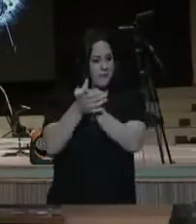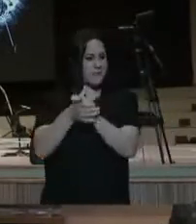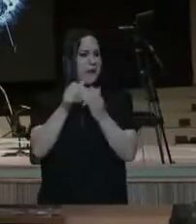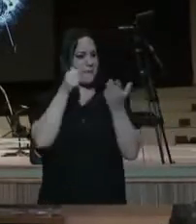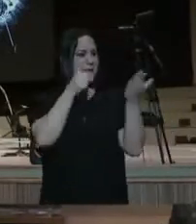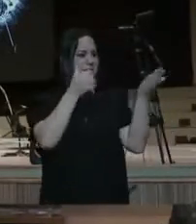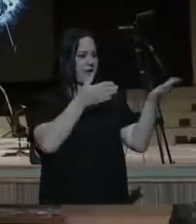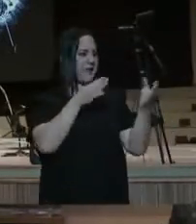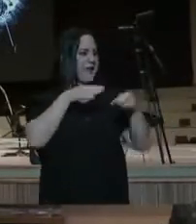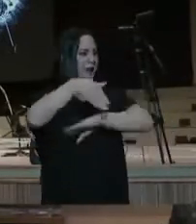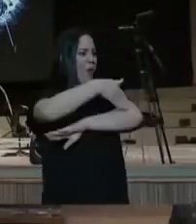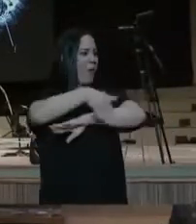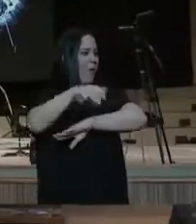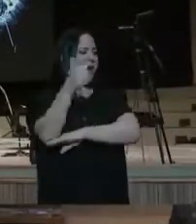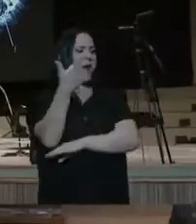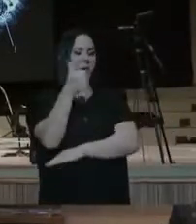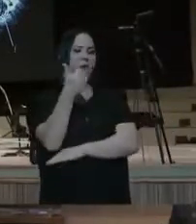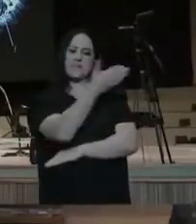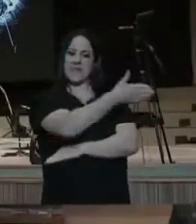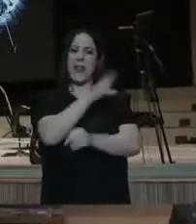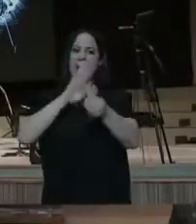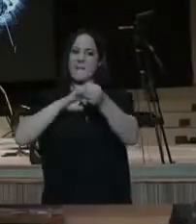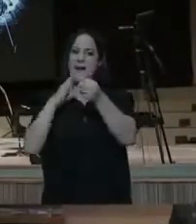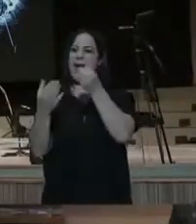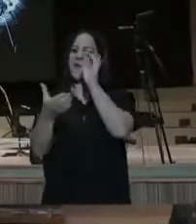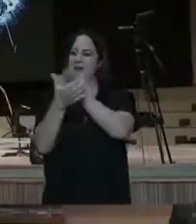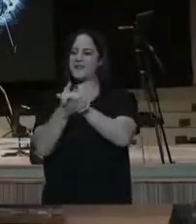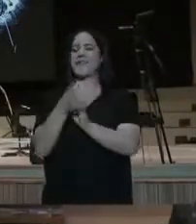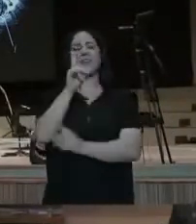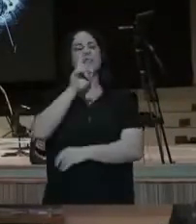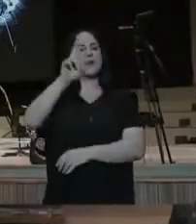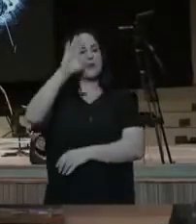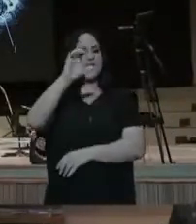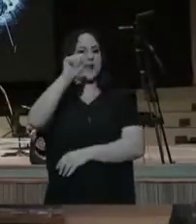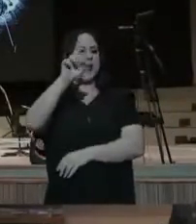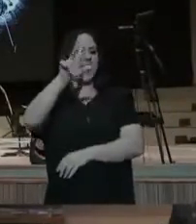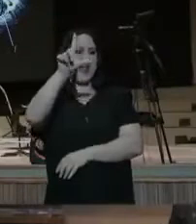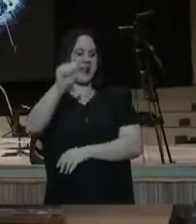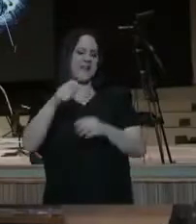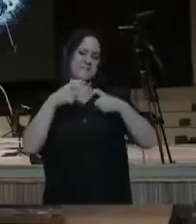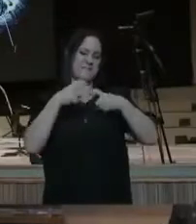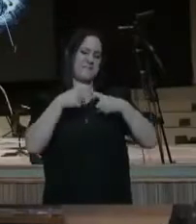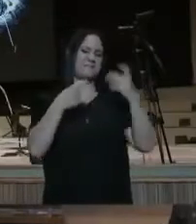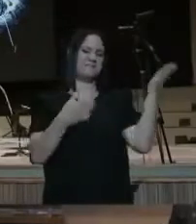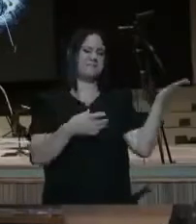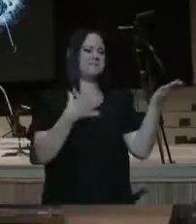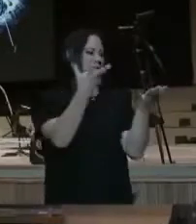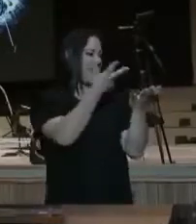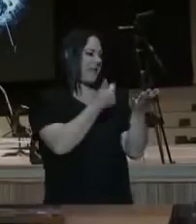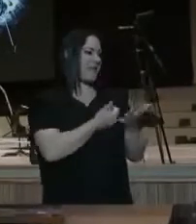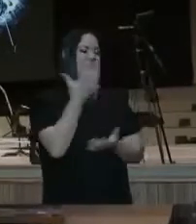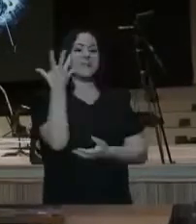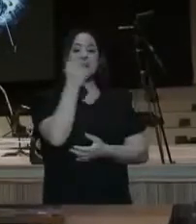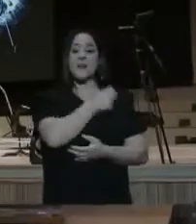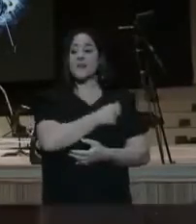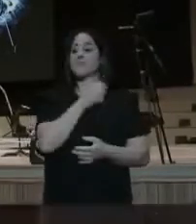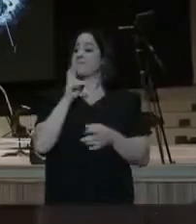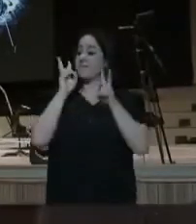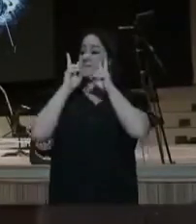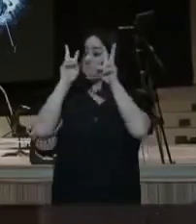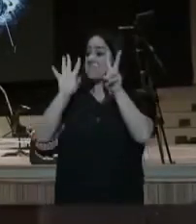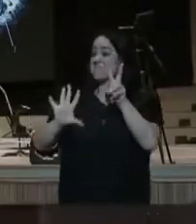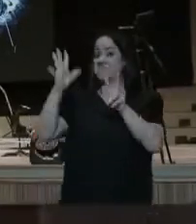talita rua 11 linda motora cala maravilhosa até aí a visão que se cumpriu